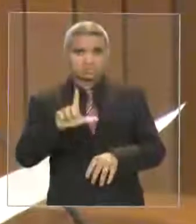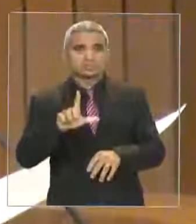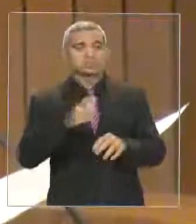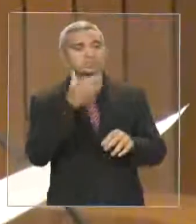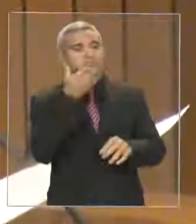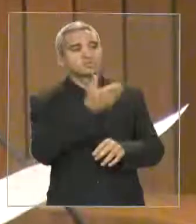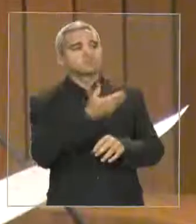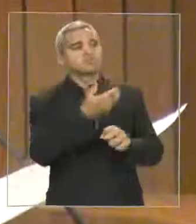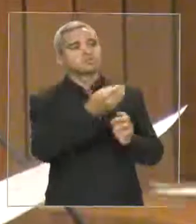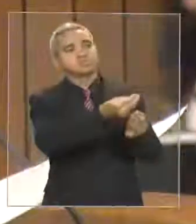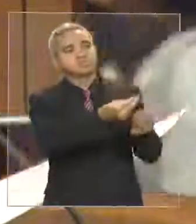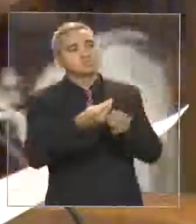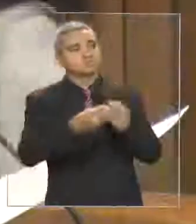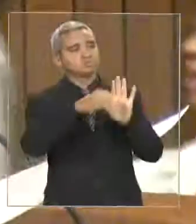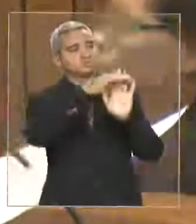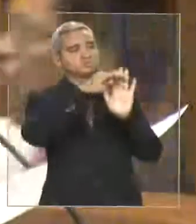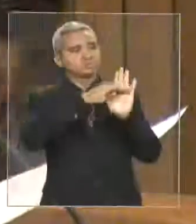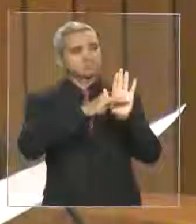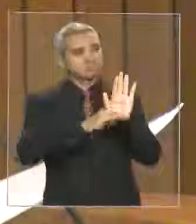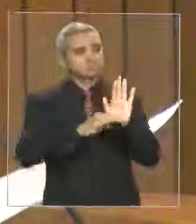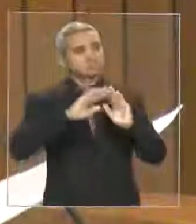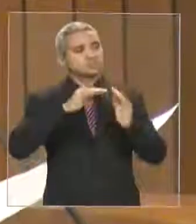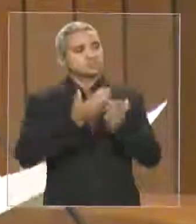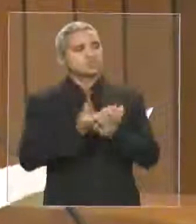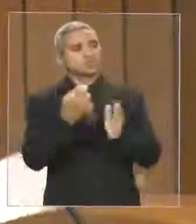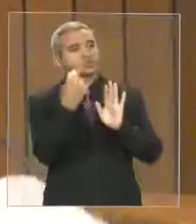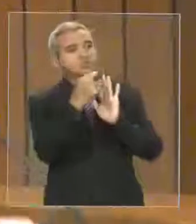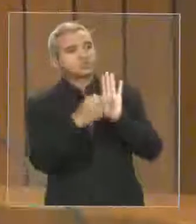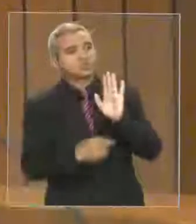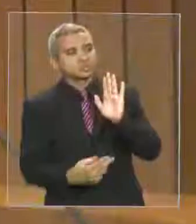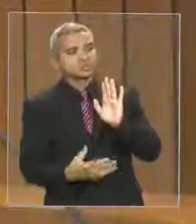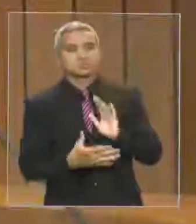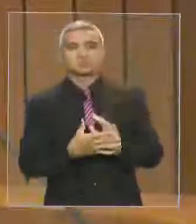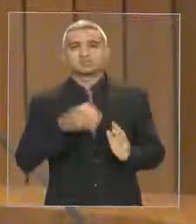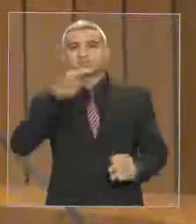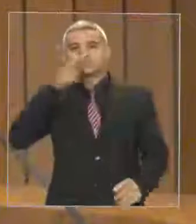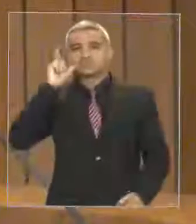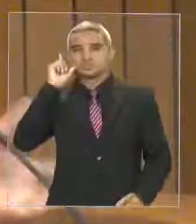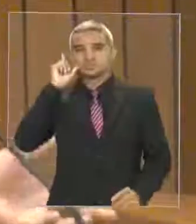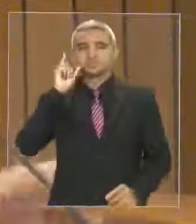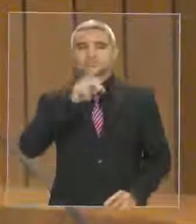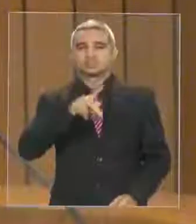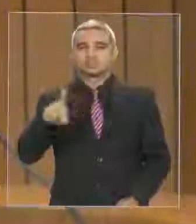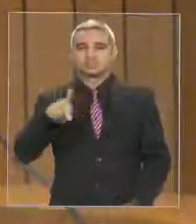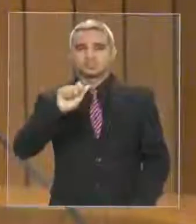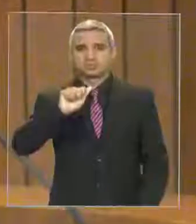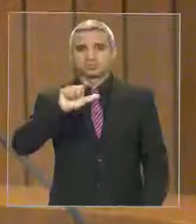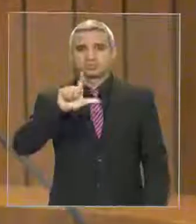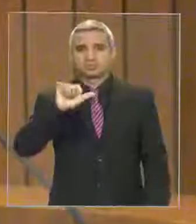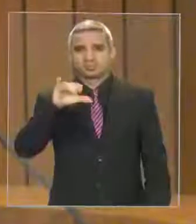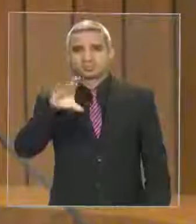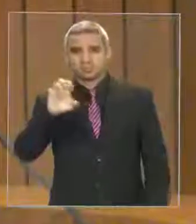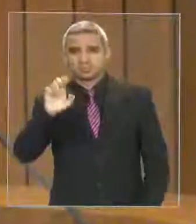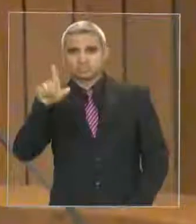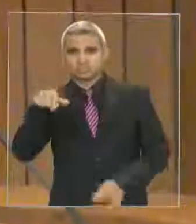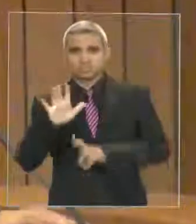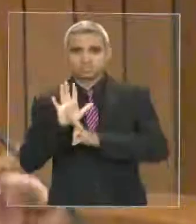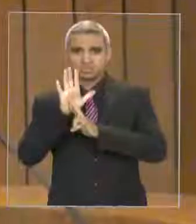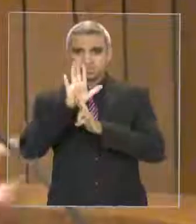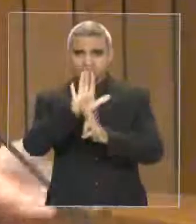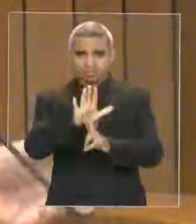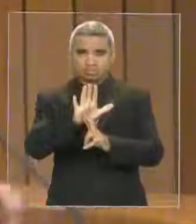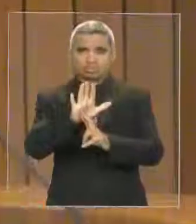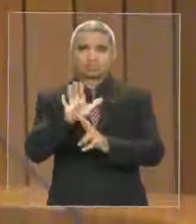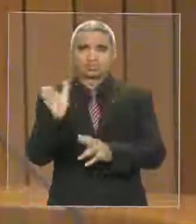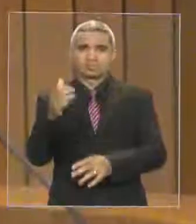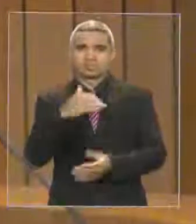escolas. Ontem, com a presença da professora Alice, representando o secretário, ela não viu obstáculo